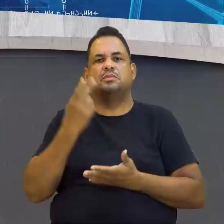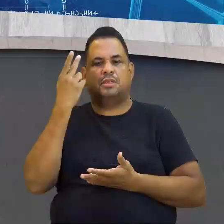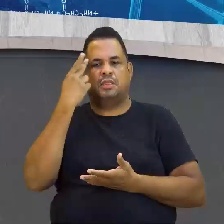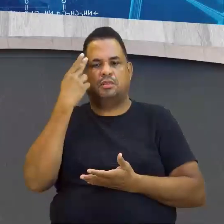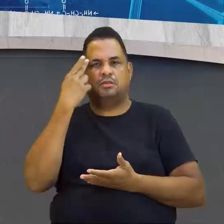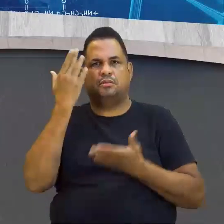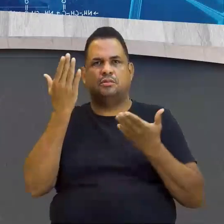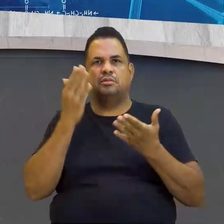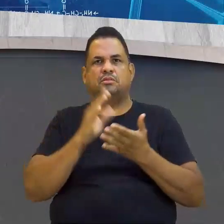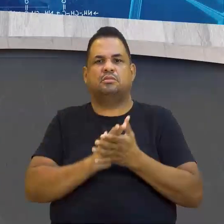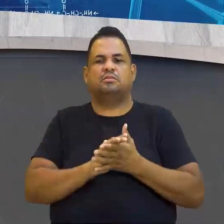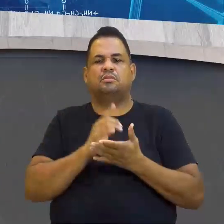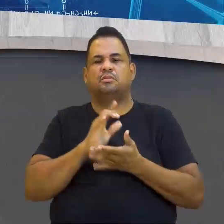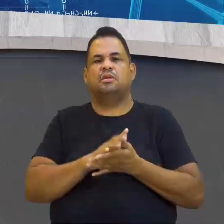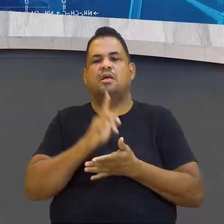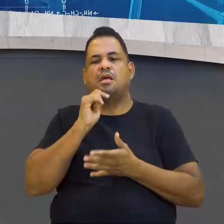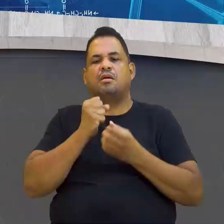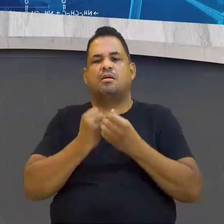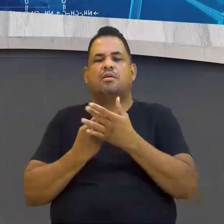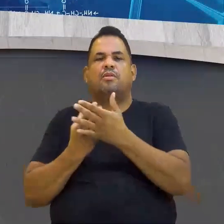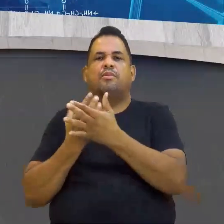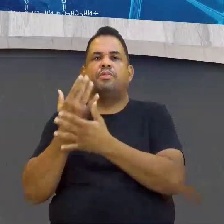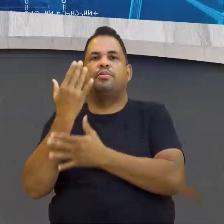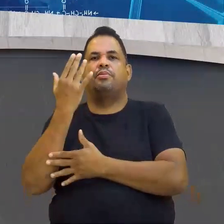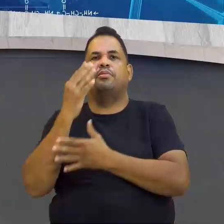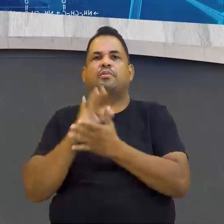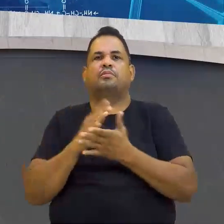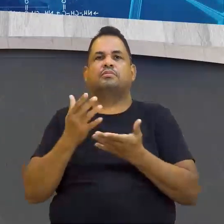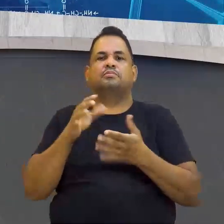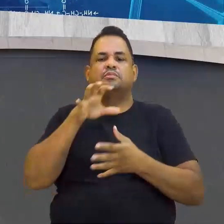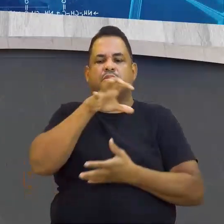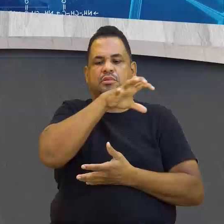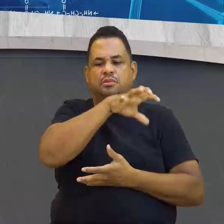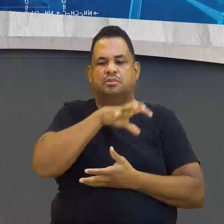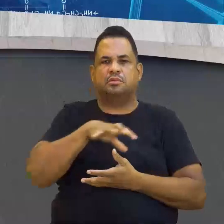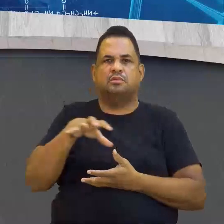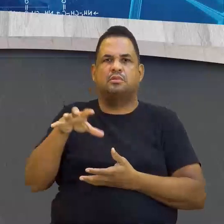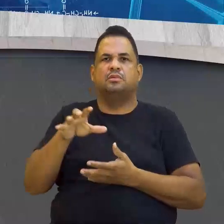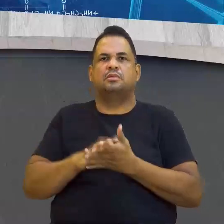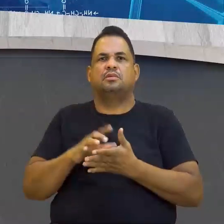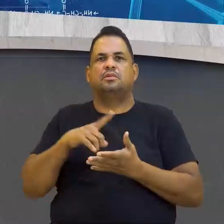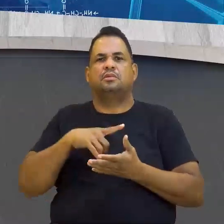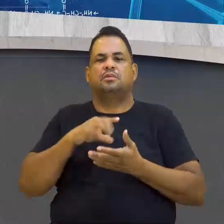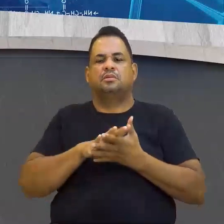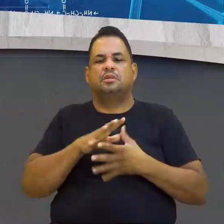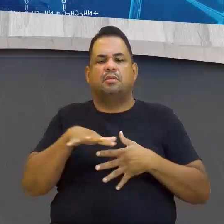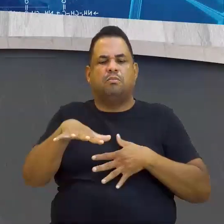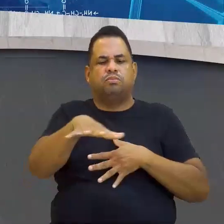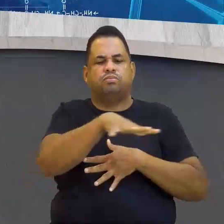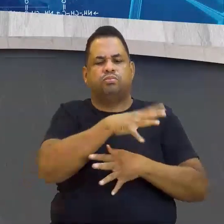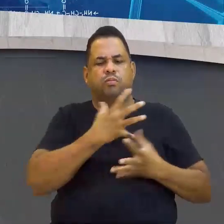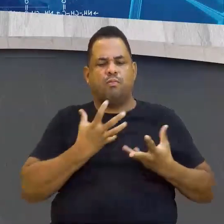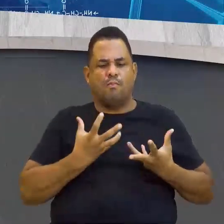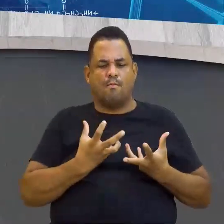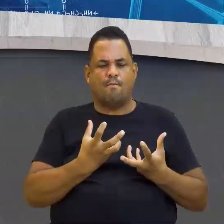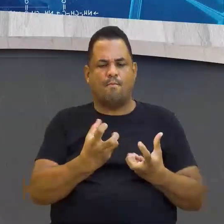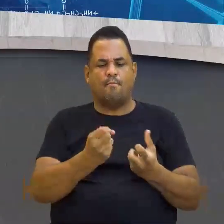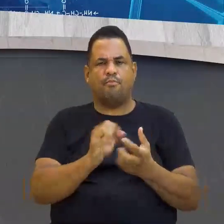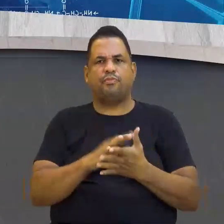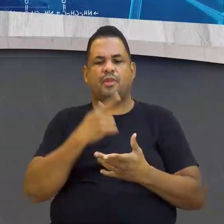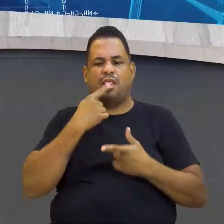né? A água evaporou naturalmente e por isso que em algumas regiões do mundo nós temos os desertos de sais. Mas se você